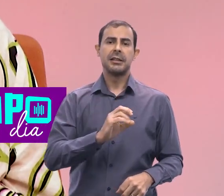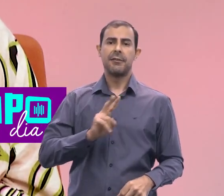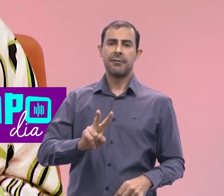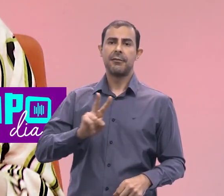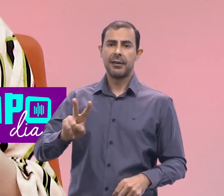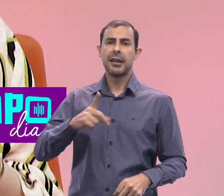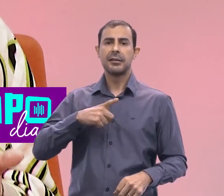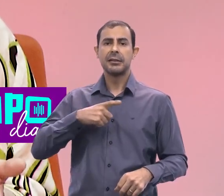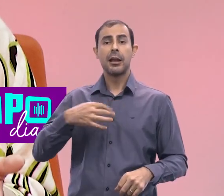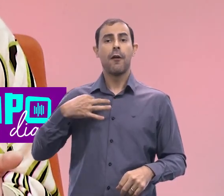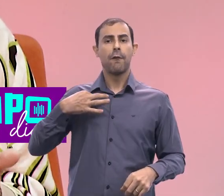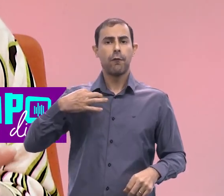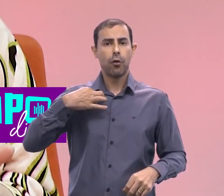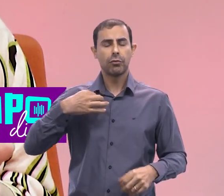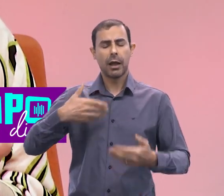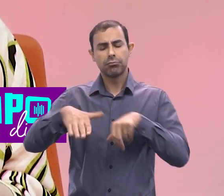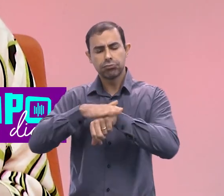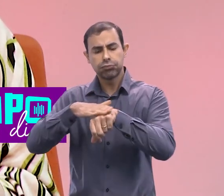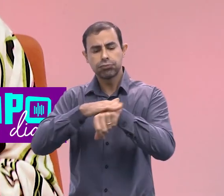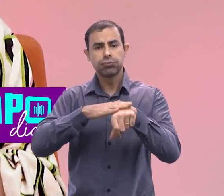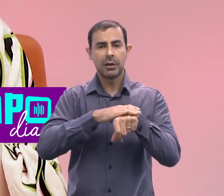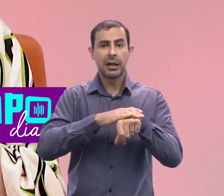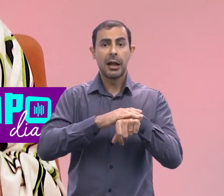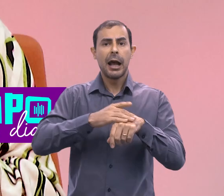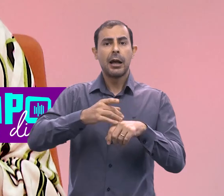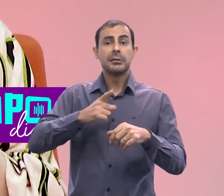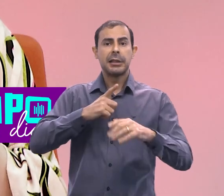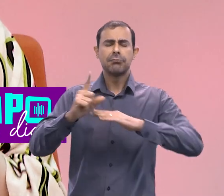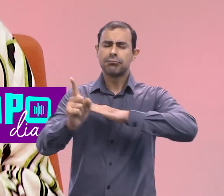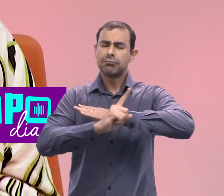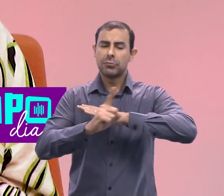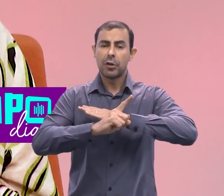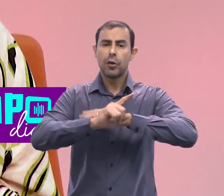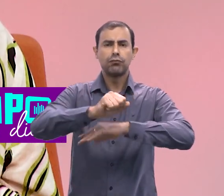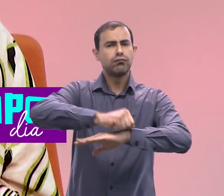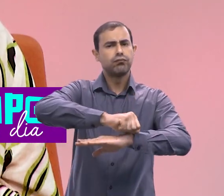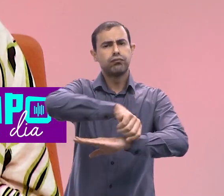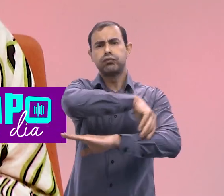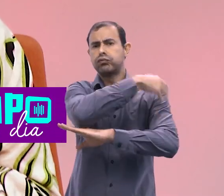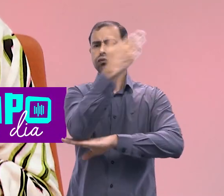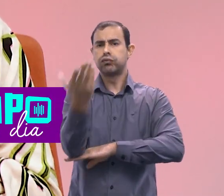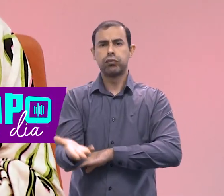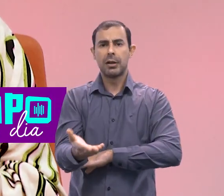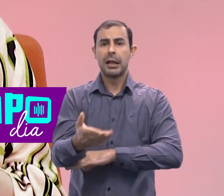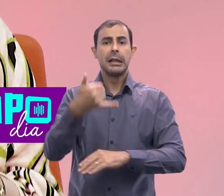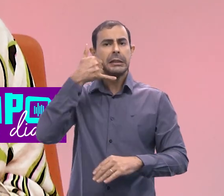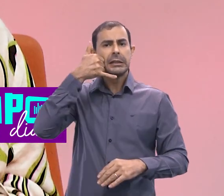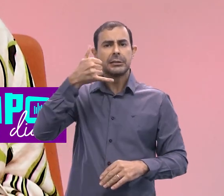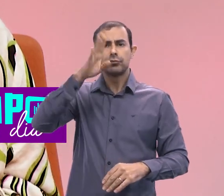Valorização da Vida realiza esse trabalho voluntário com atendimento 24 horas,